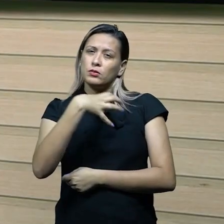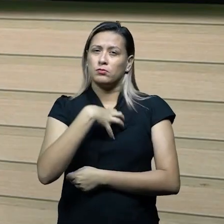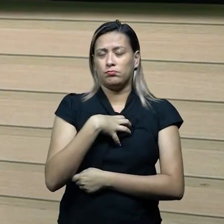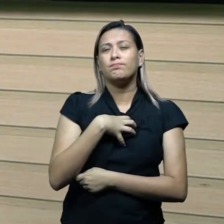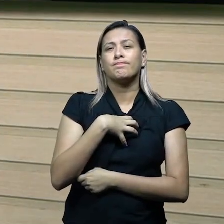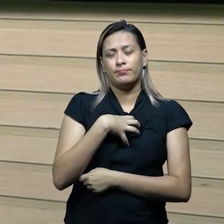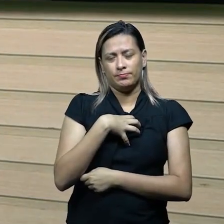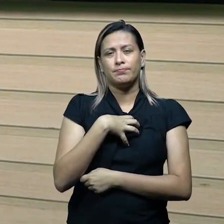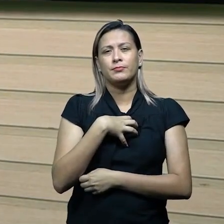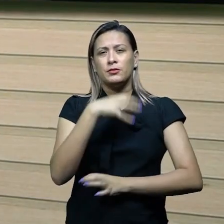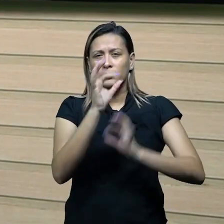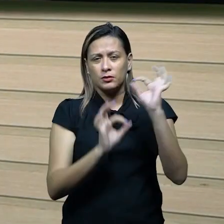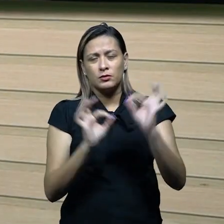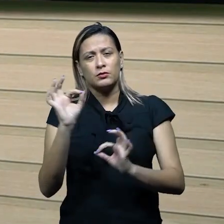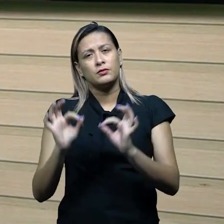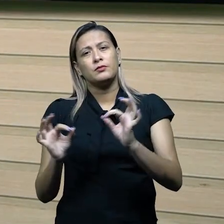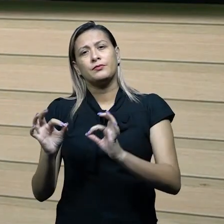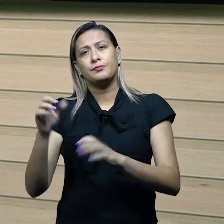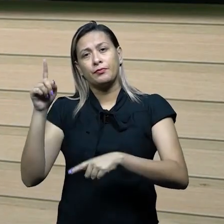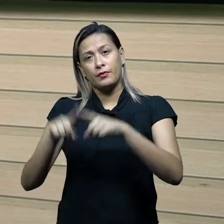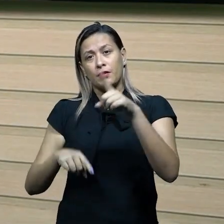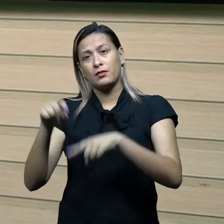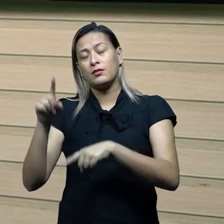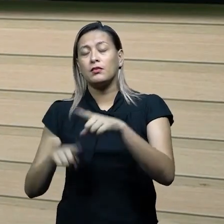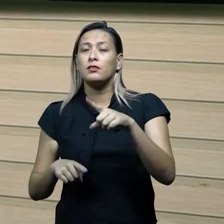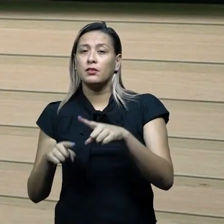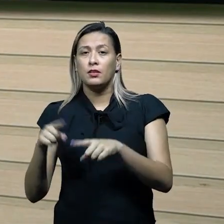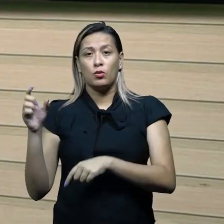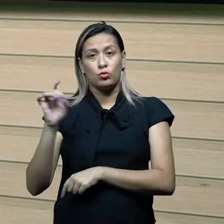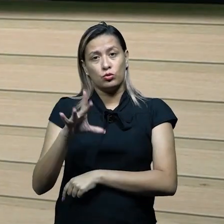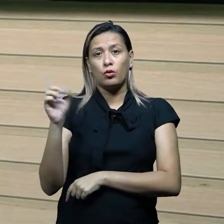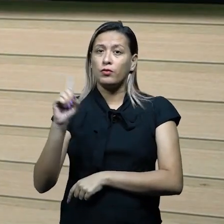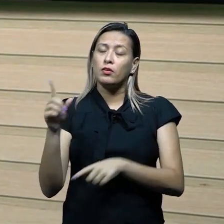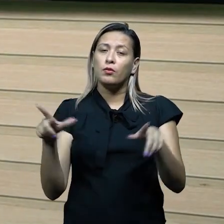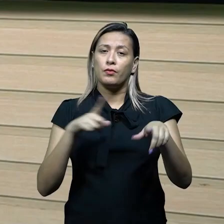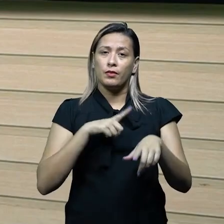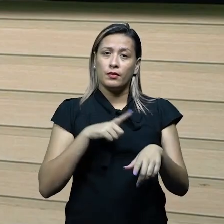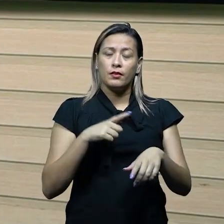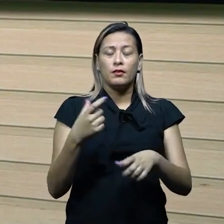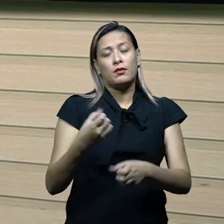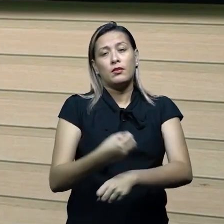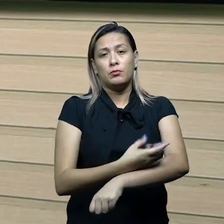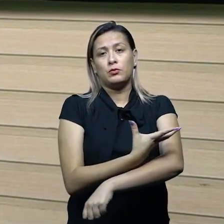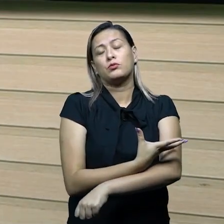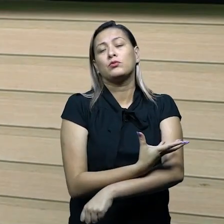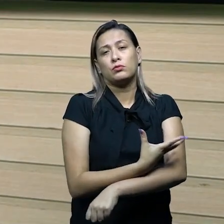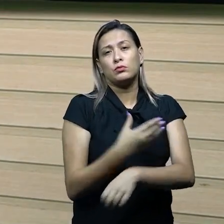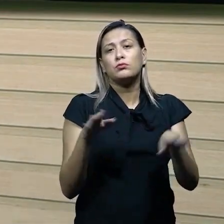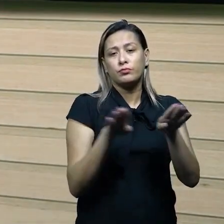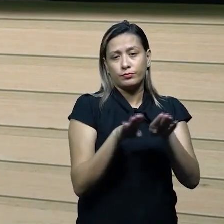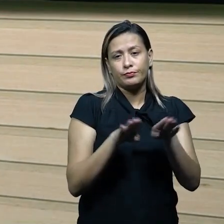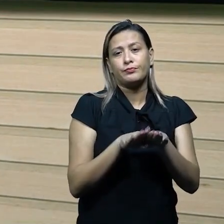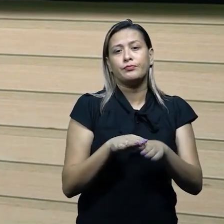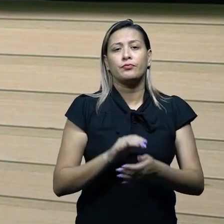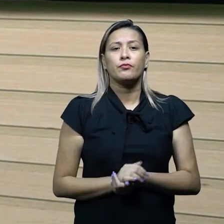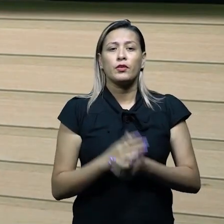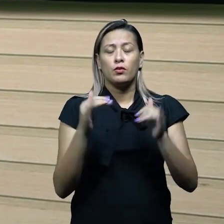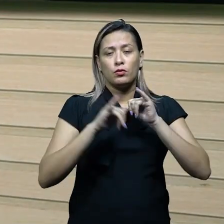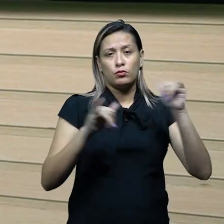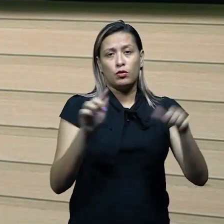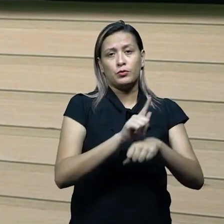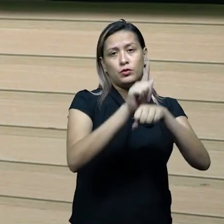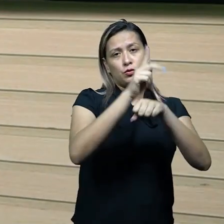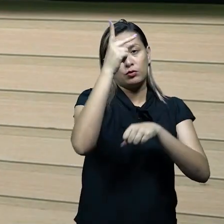que vai além de ser material, tem a questão do sentimento. E aí quando eu falo gestão de pessoas ou recursos humanos, é importante que a